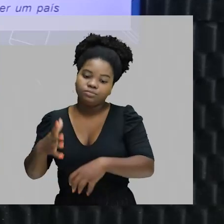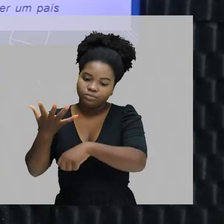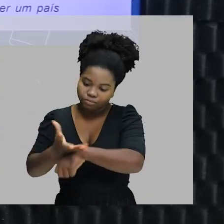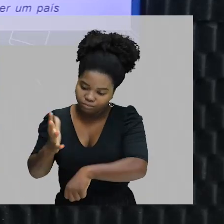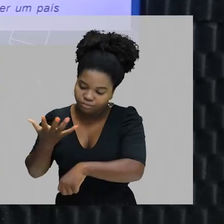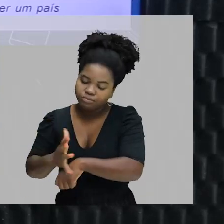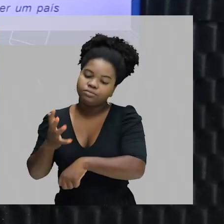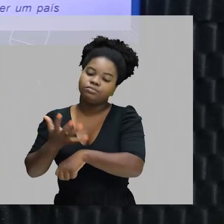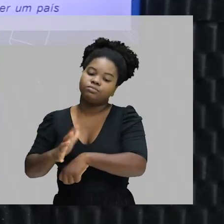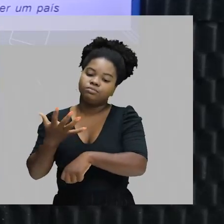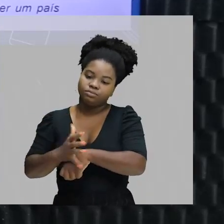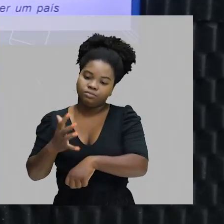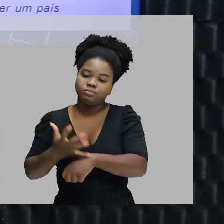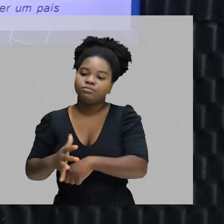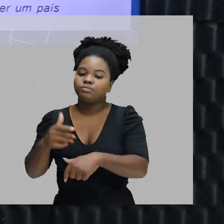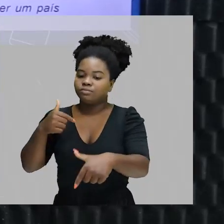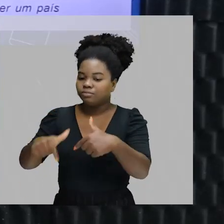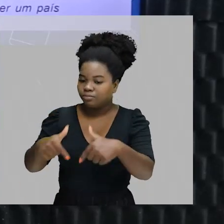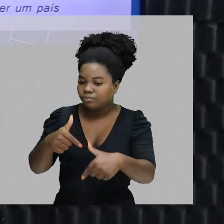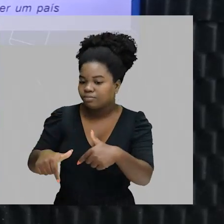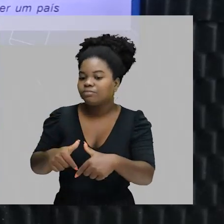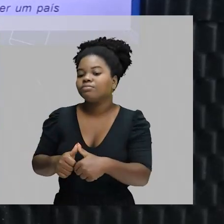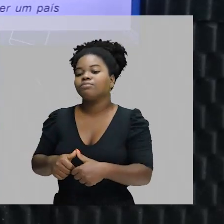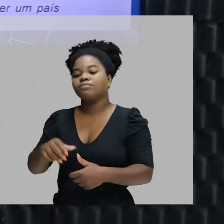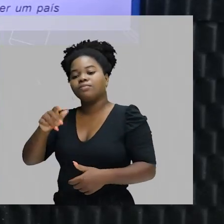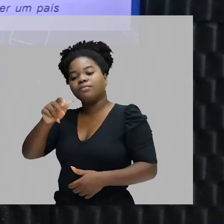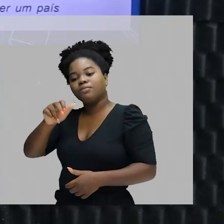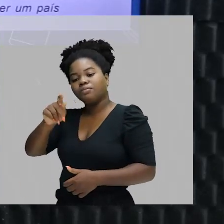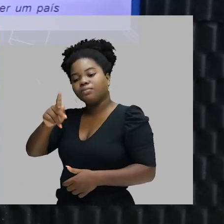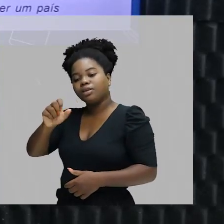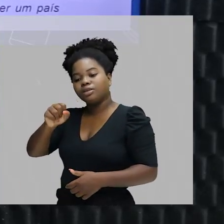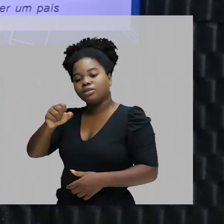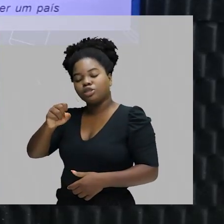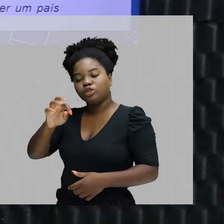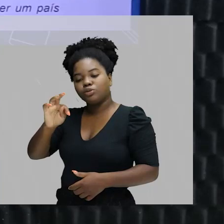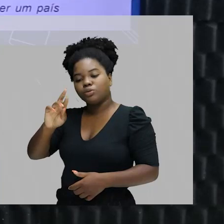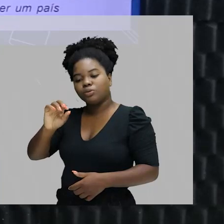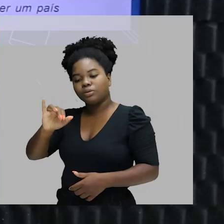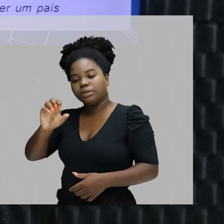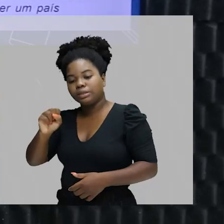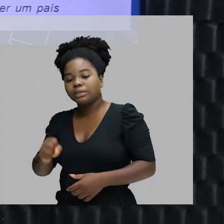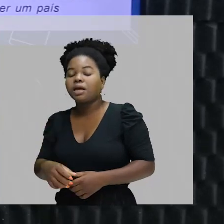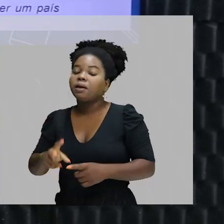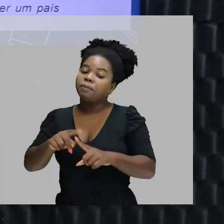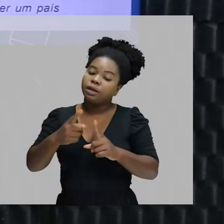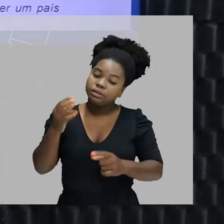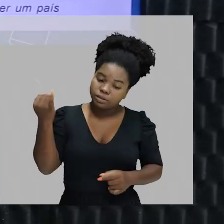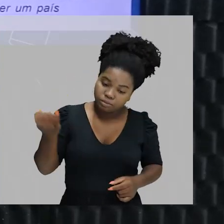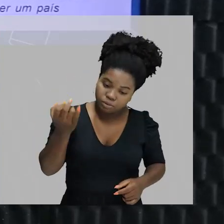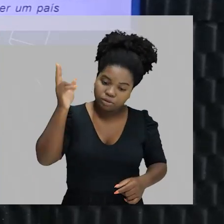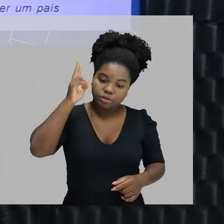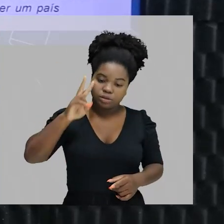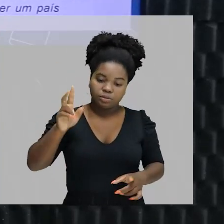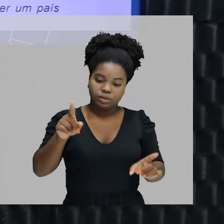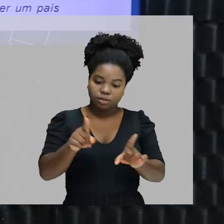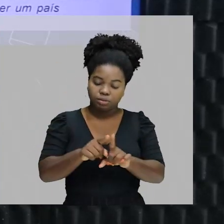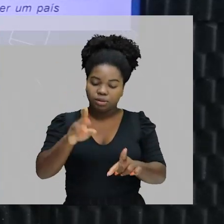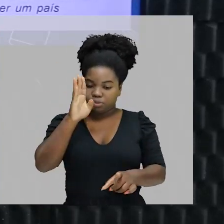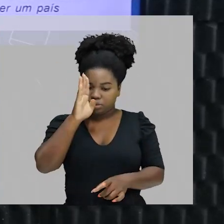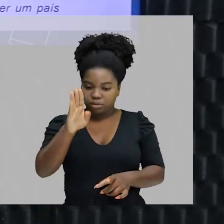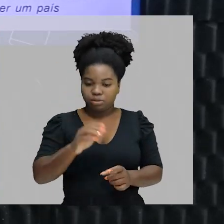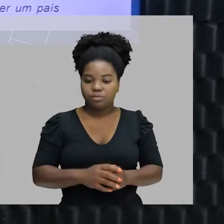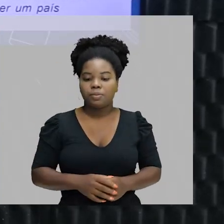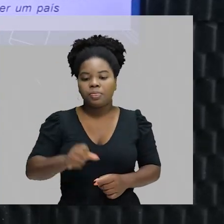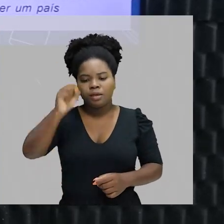primeiro setor, ou seja, as atividades agropastoris. Mas é muito importante tu lembrar, galera, que principalmente